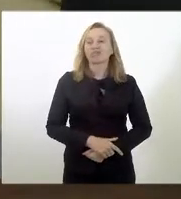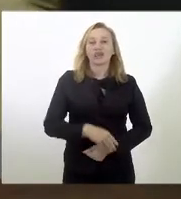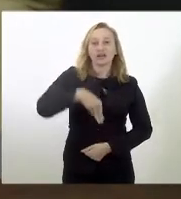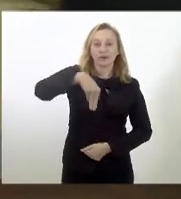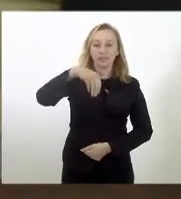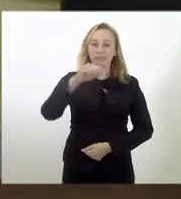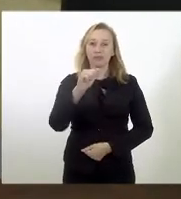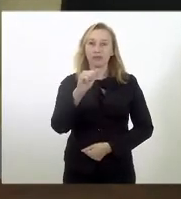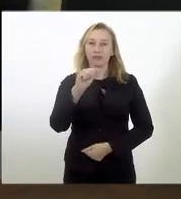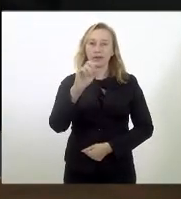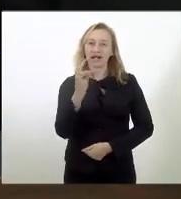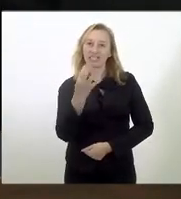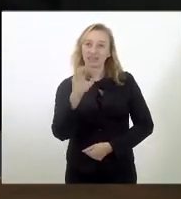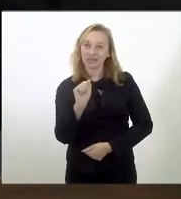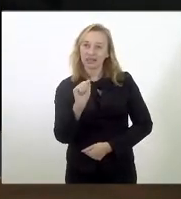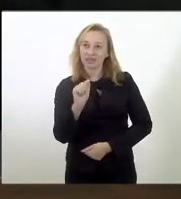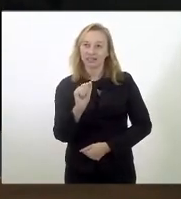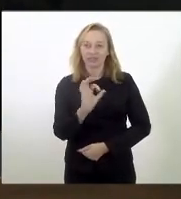Marta Rocha